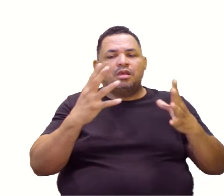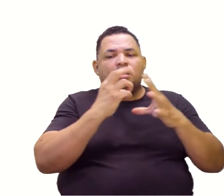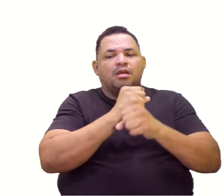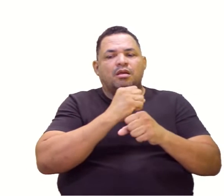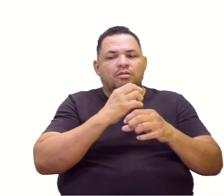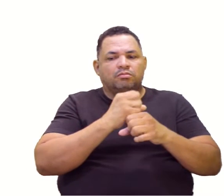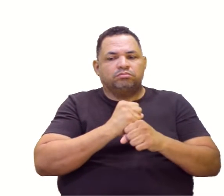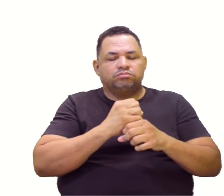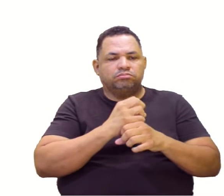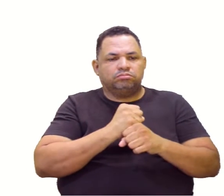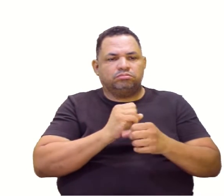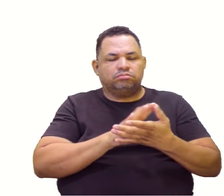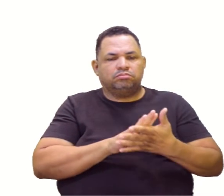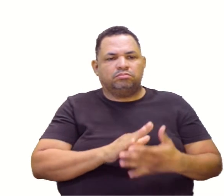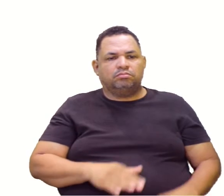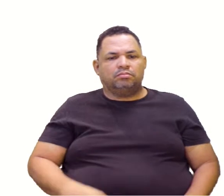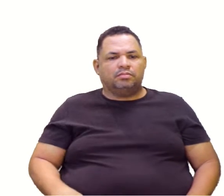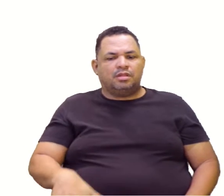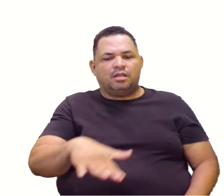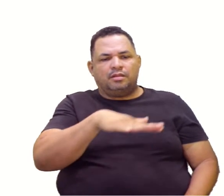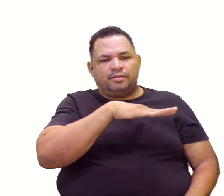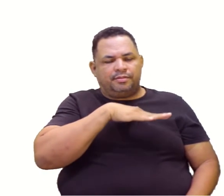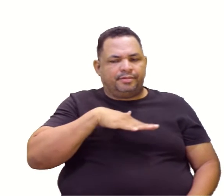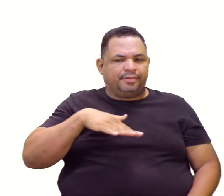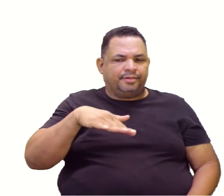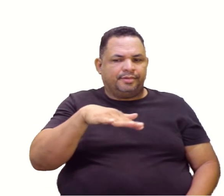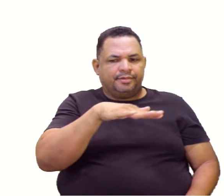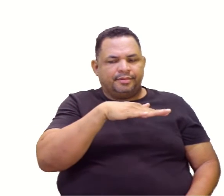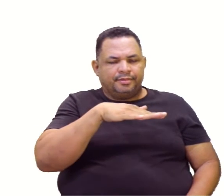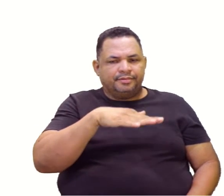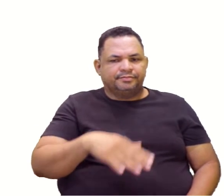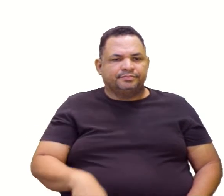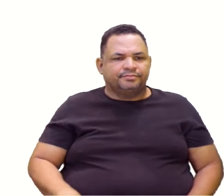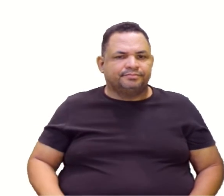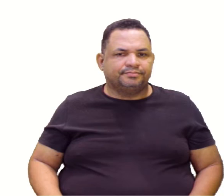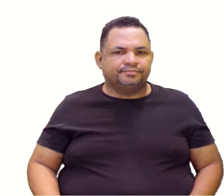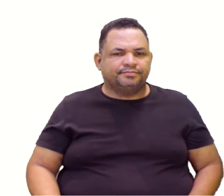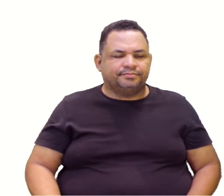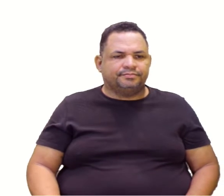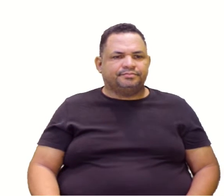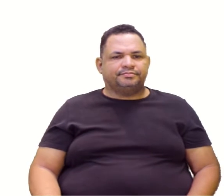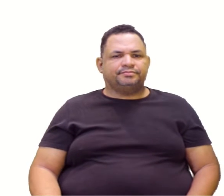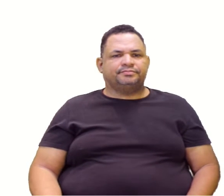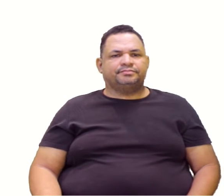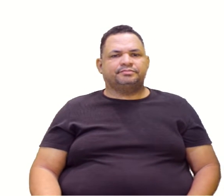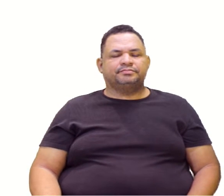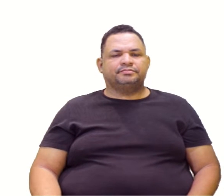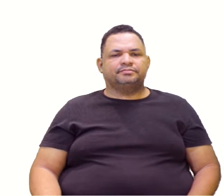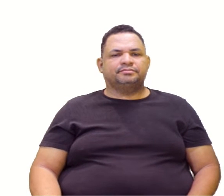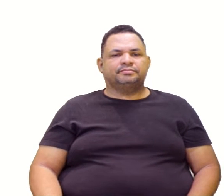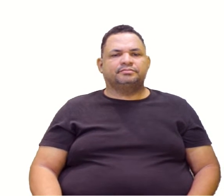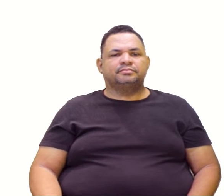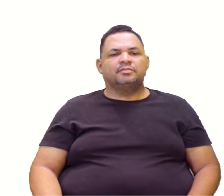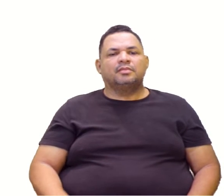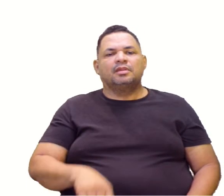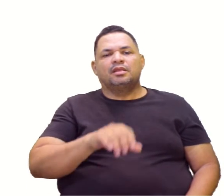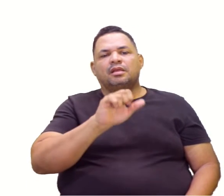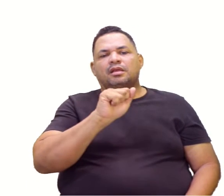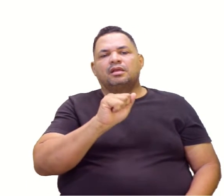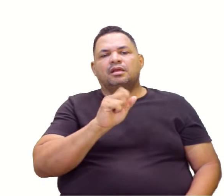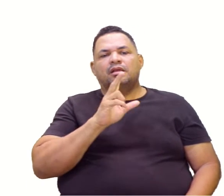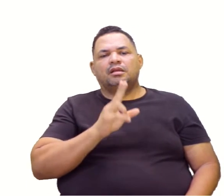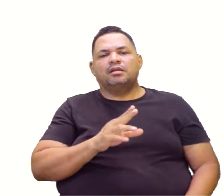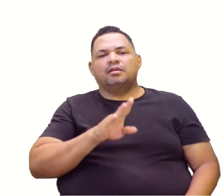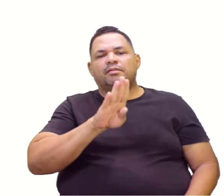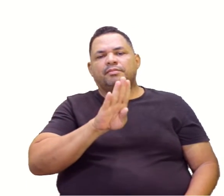calcular a área desse... Vamos lá. Qual que é a área aqui? Isso. Então, a área vai ser base maior